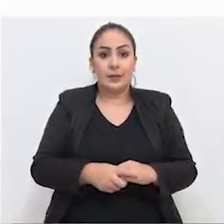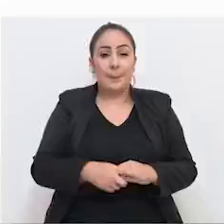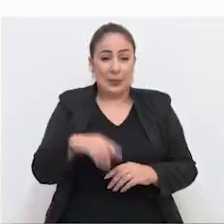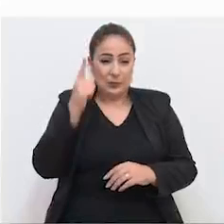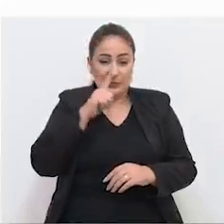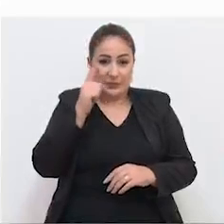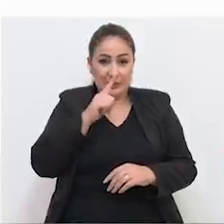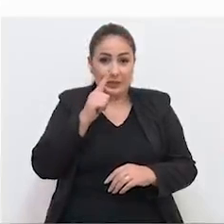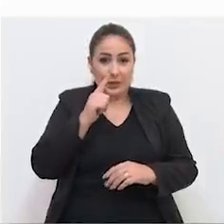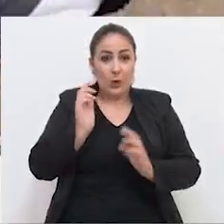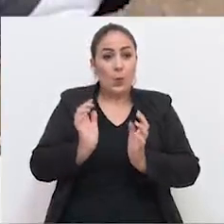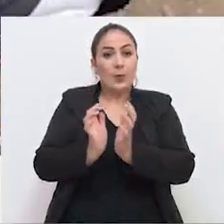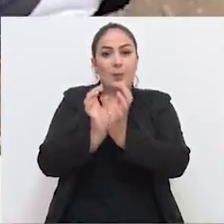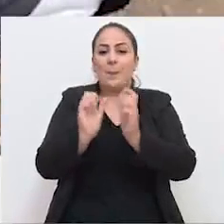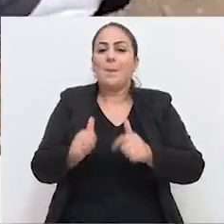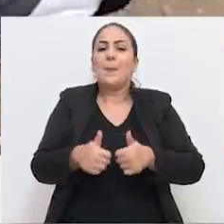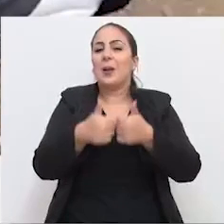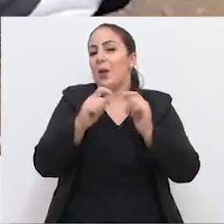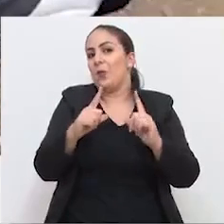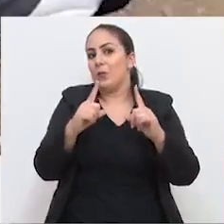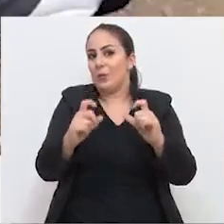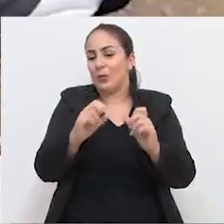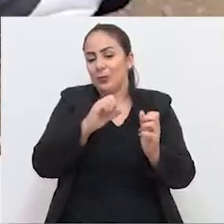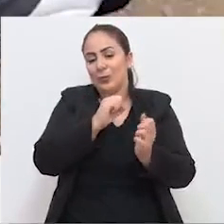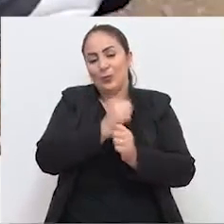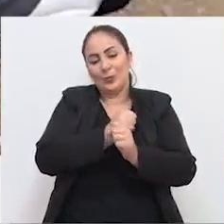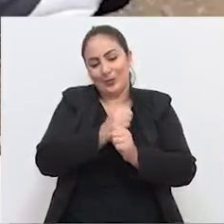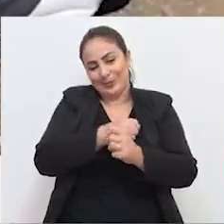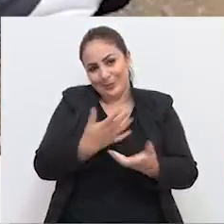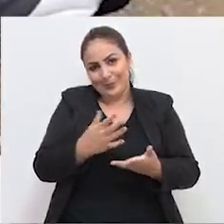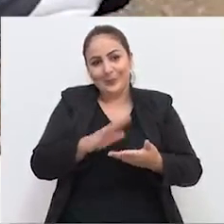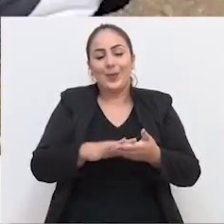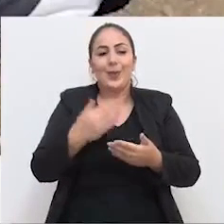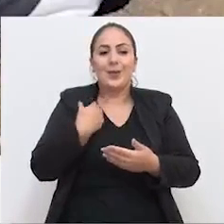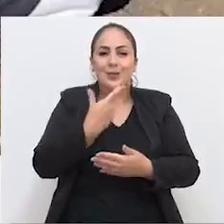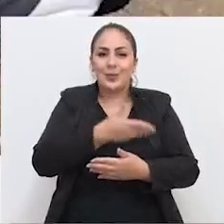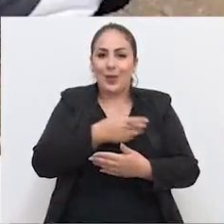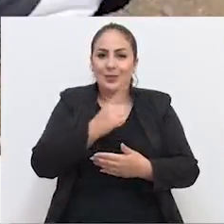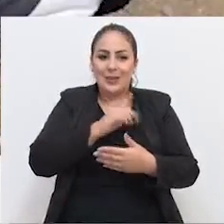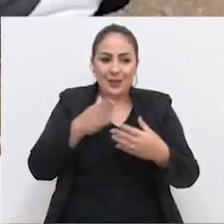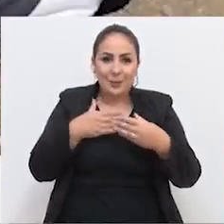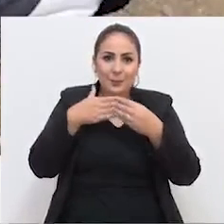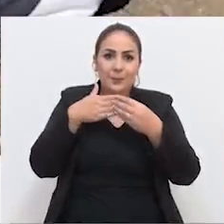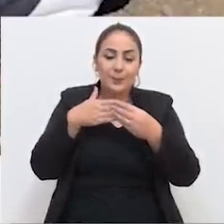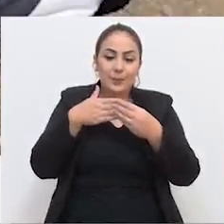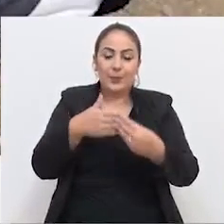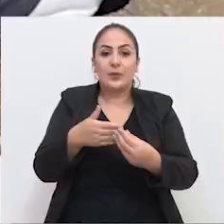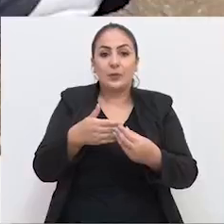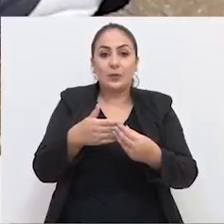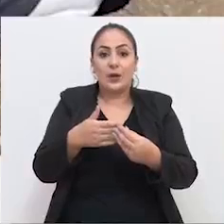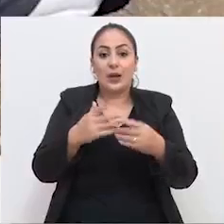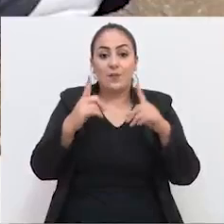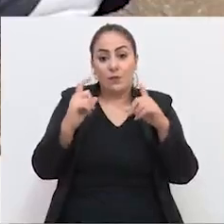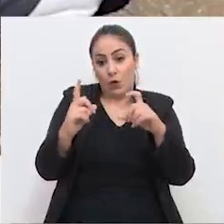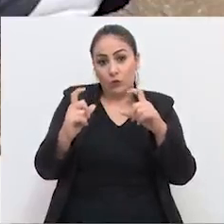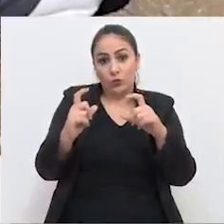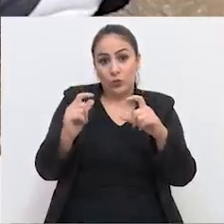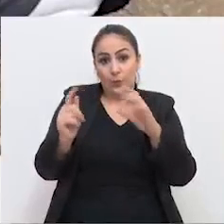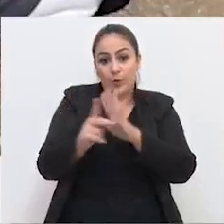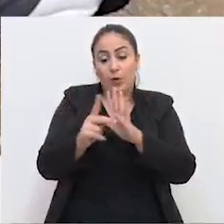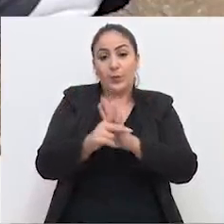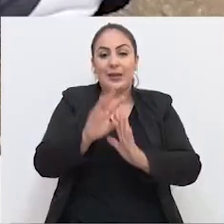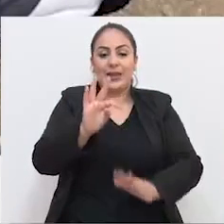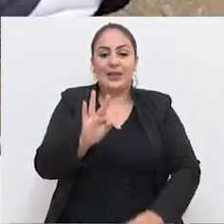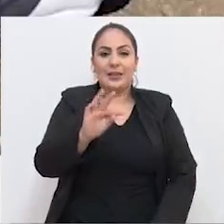prêmio de melhor foto do ano, a gente submete à apreciação de todos que nos acompanham essa foto, tirada